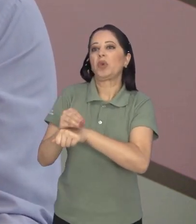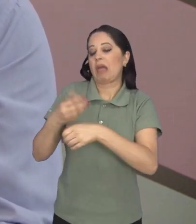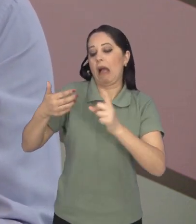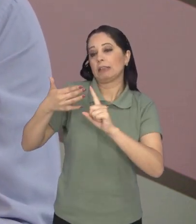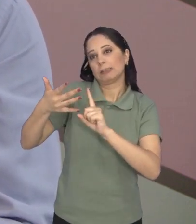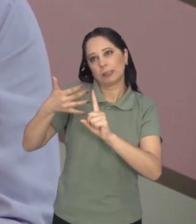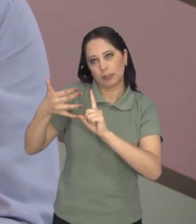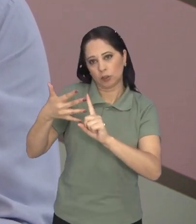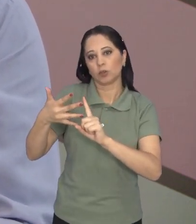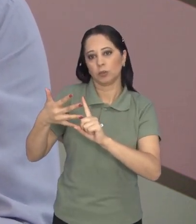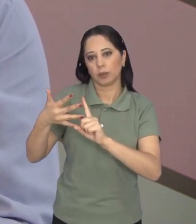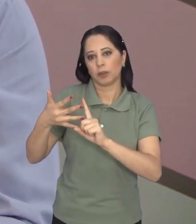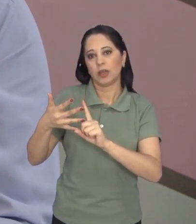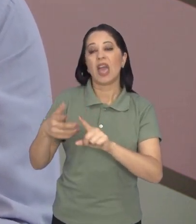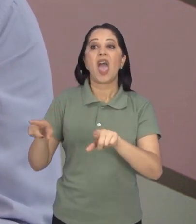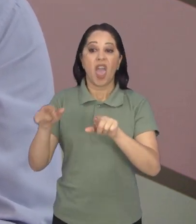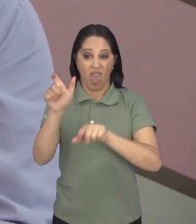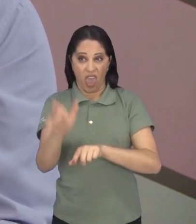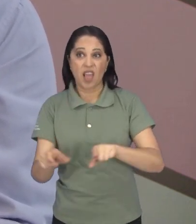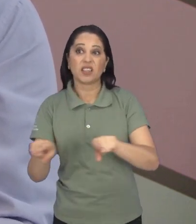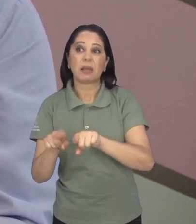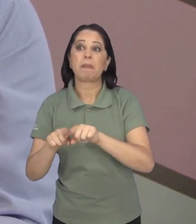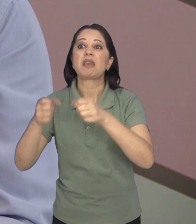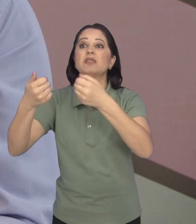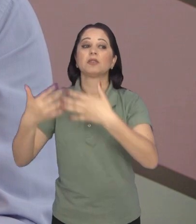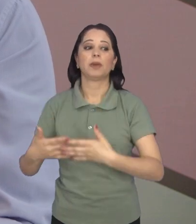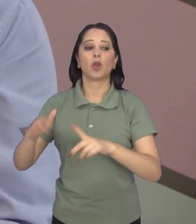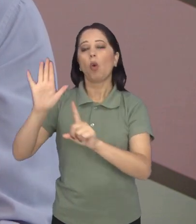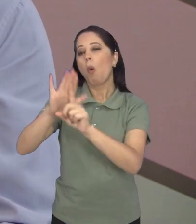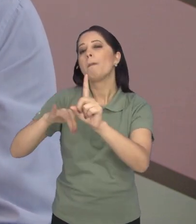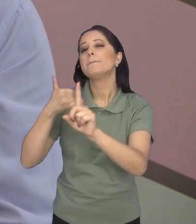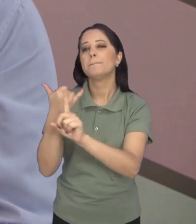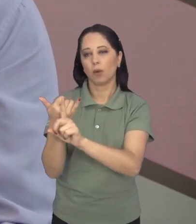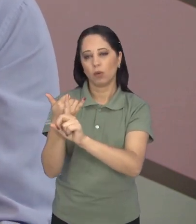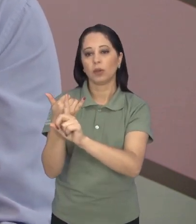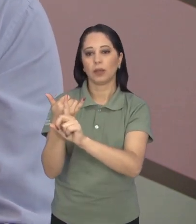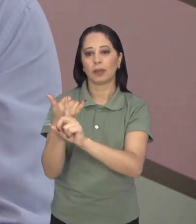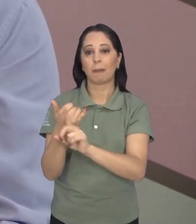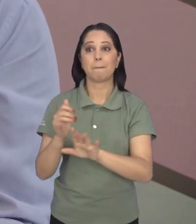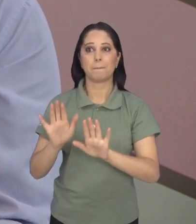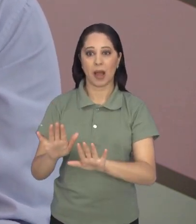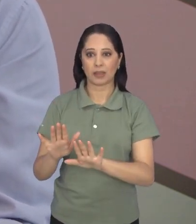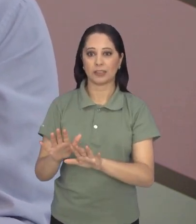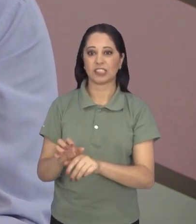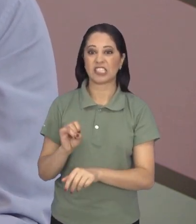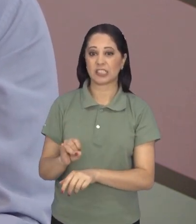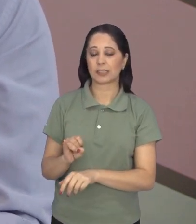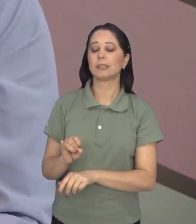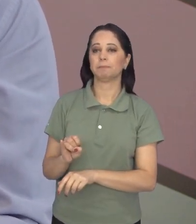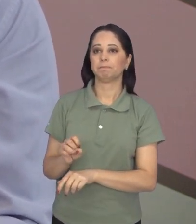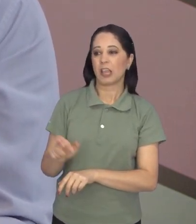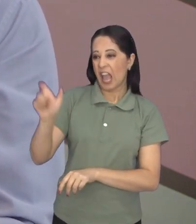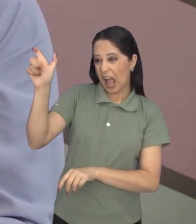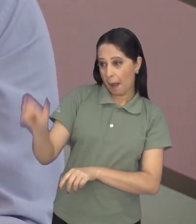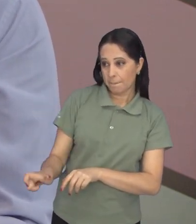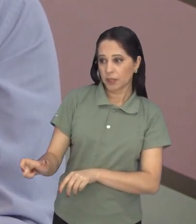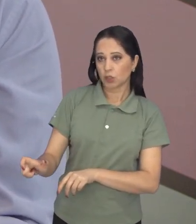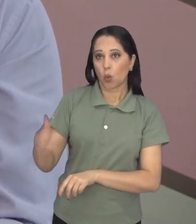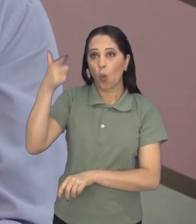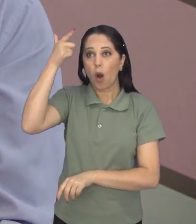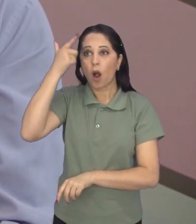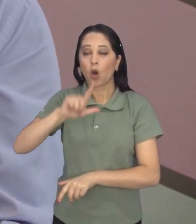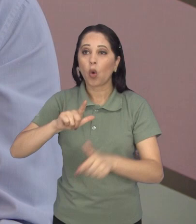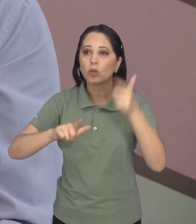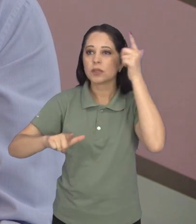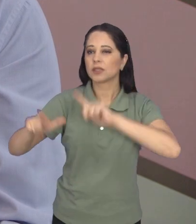até profissionais da saúde, tem dificuldade de dar esse diagnóstico. E ele falou bastante do bullying e das dificuldades que sofreu na infância. O fato é,